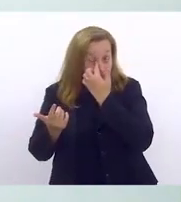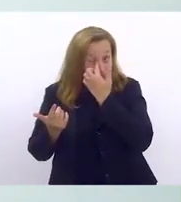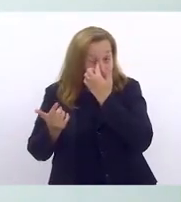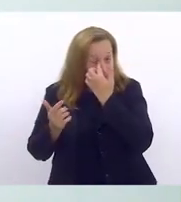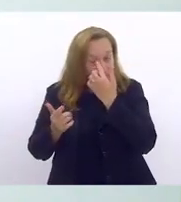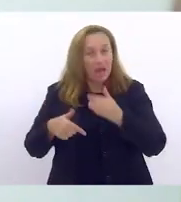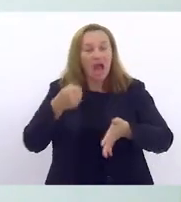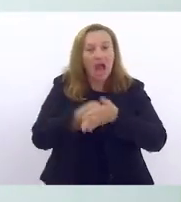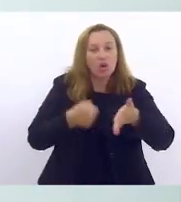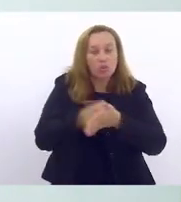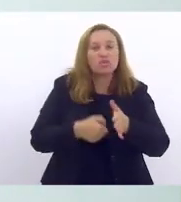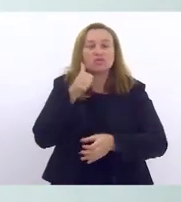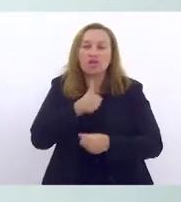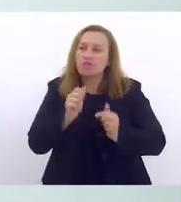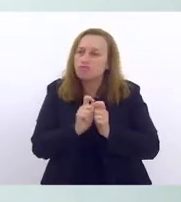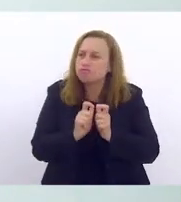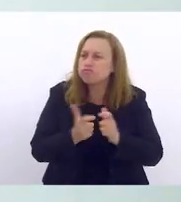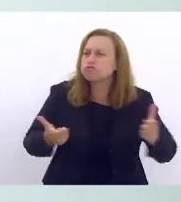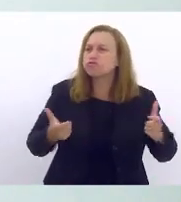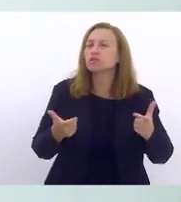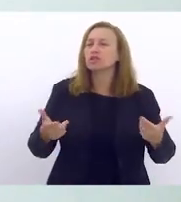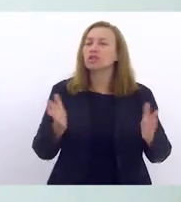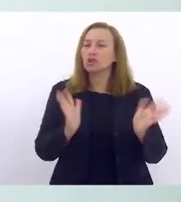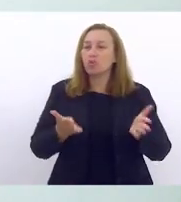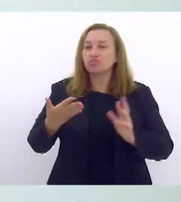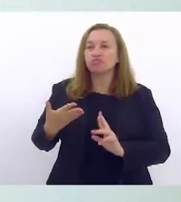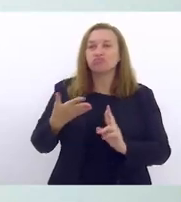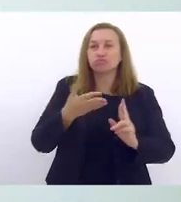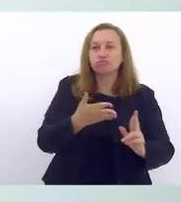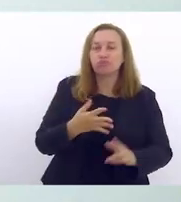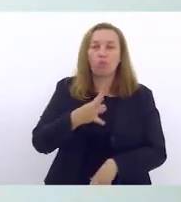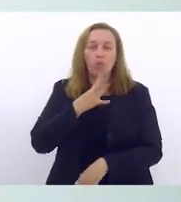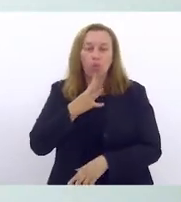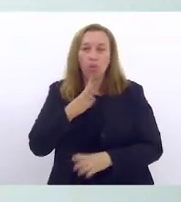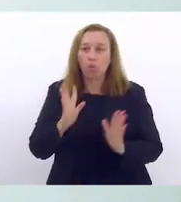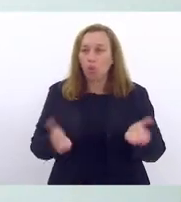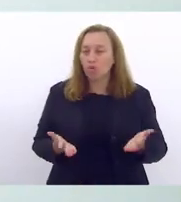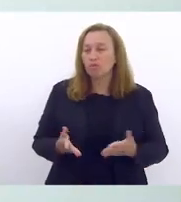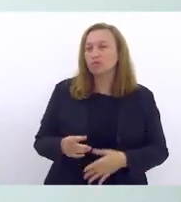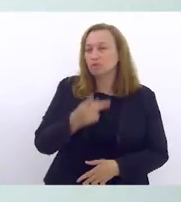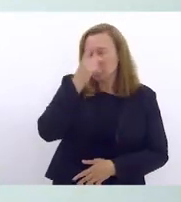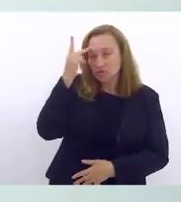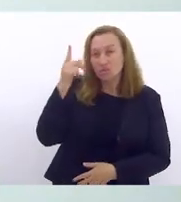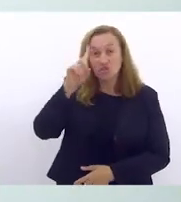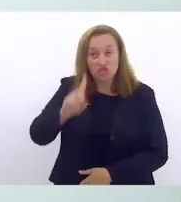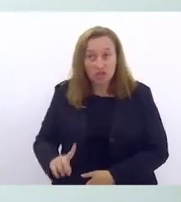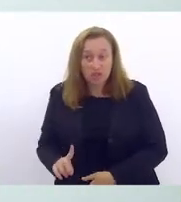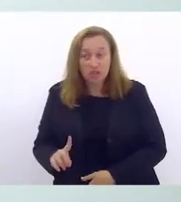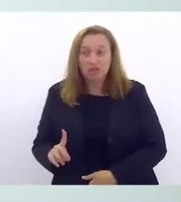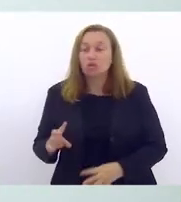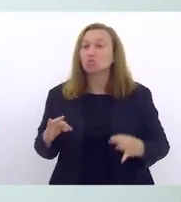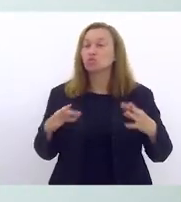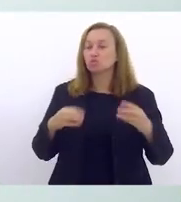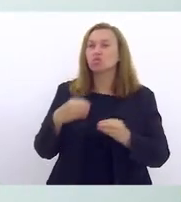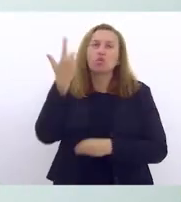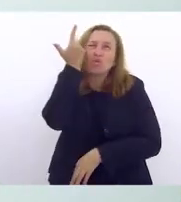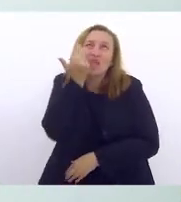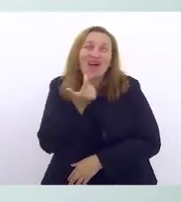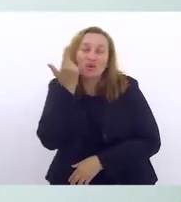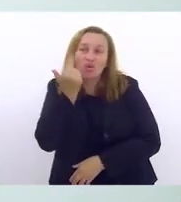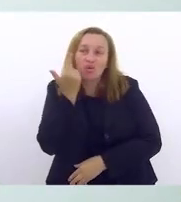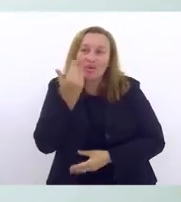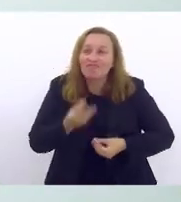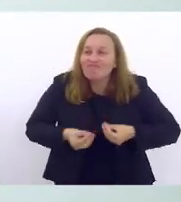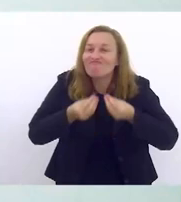mulheres para que a gente hoje seja reconhecido enquanto sujeitos de direitos. Né, tudo que foi naturalmente